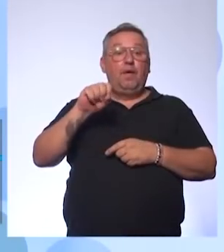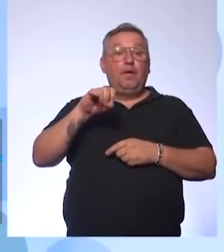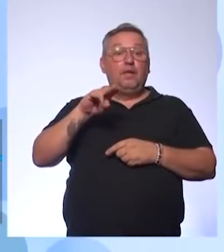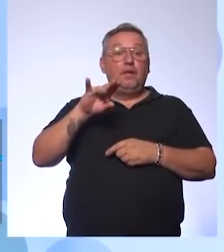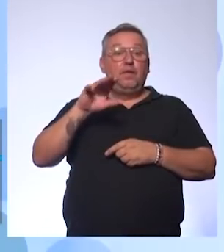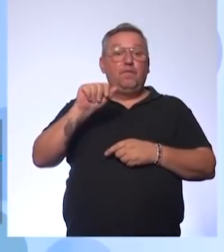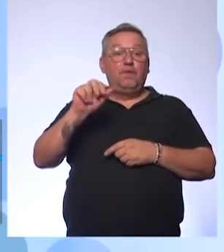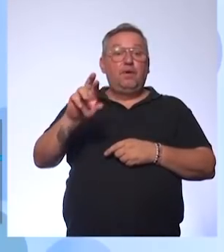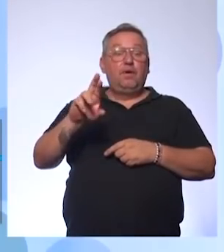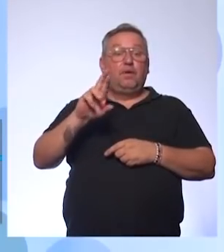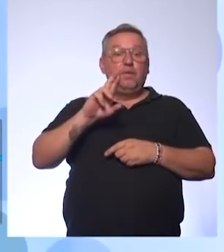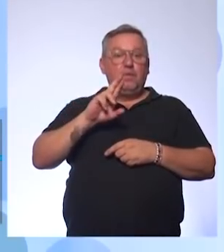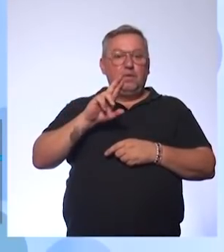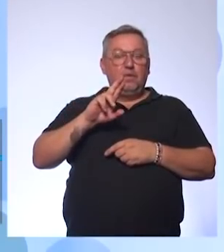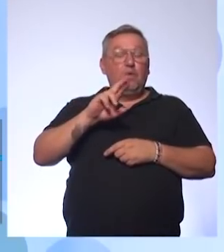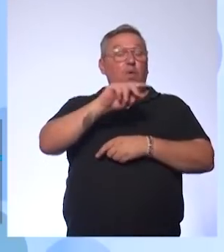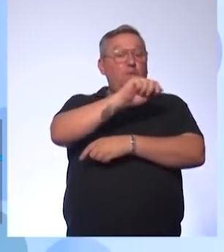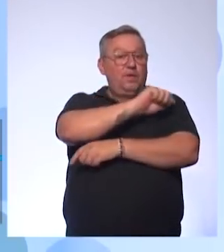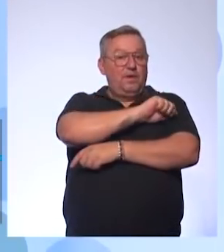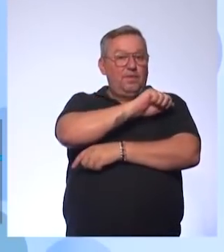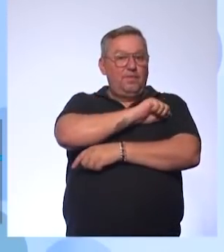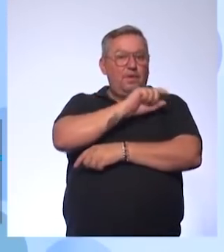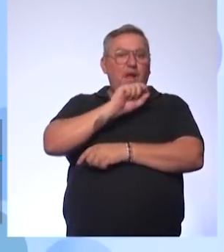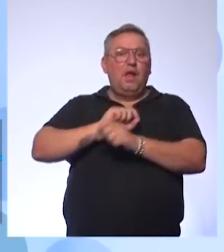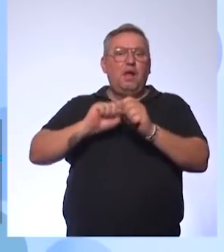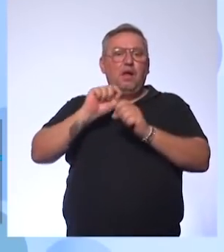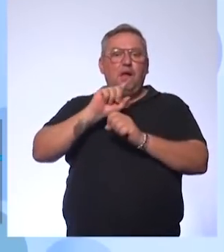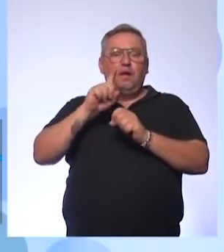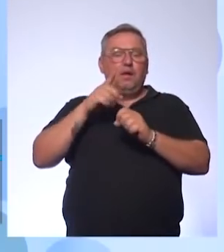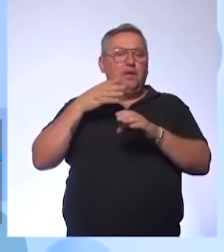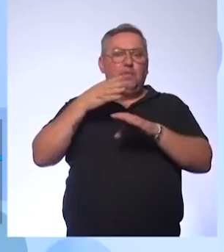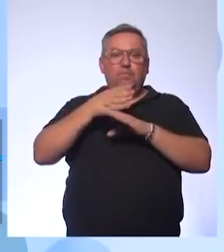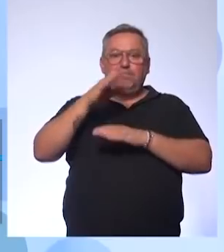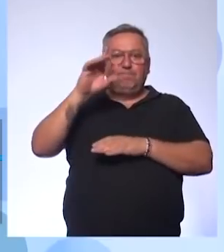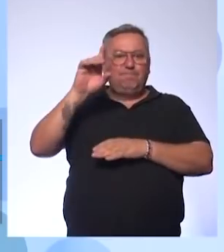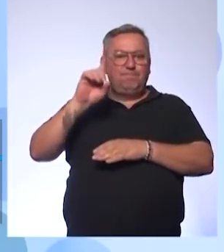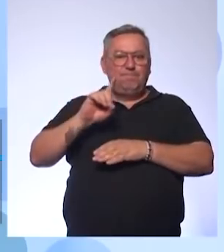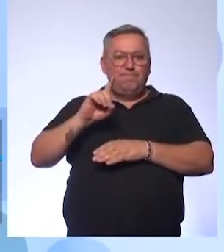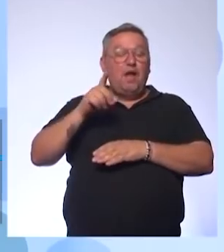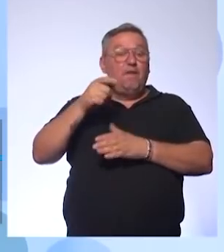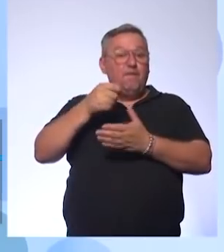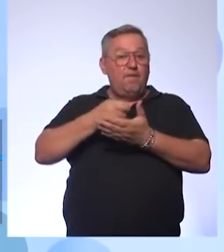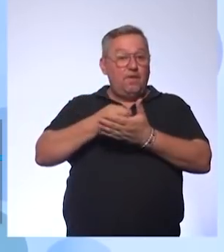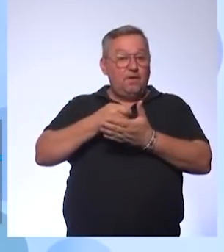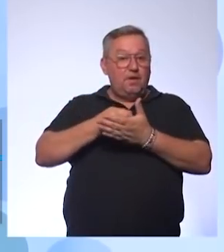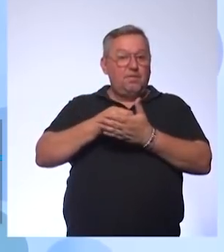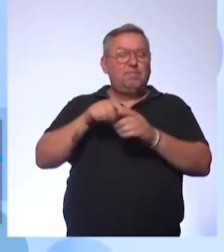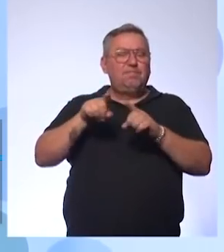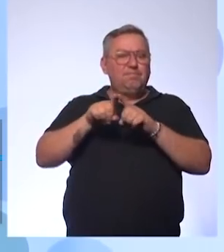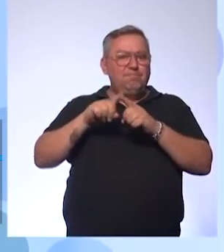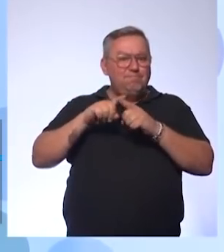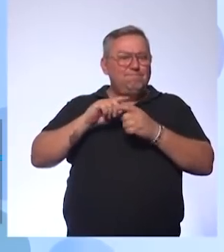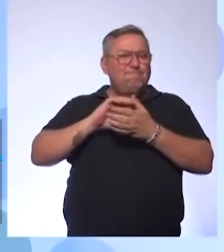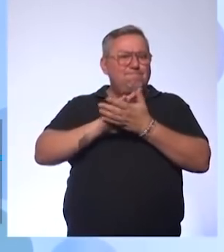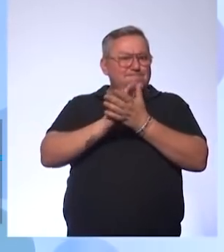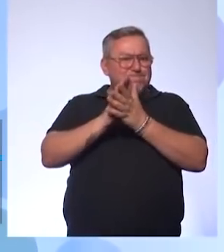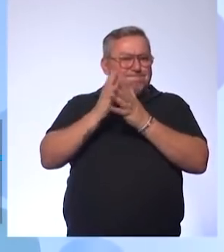ela respondeu, né, com seus alunos, aquele que não agrega direitos é forçado e humilhante.